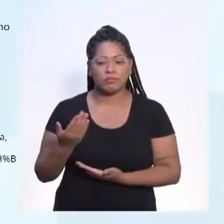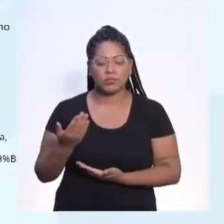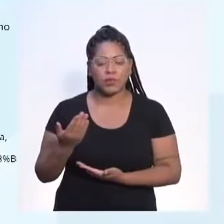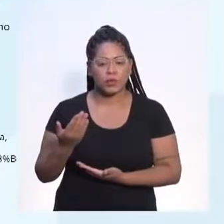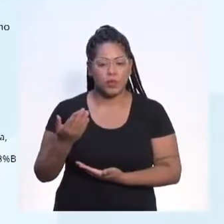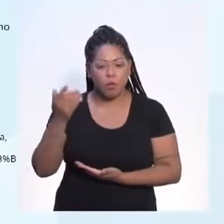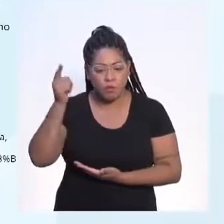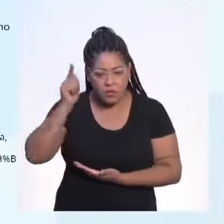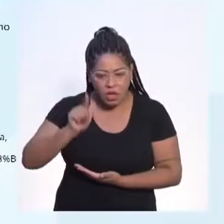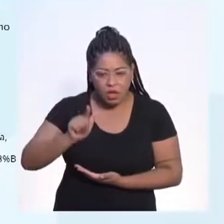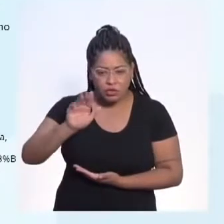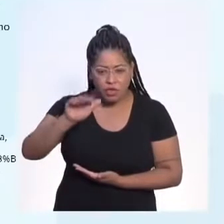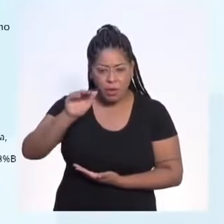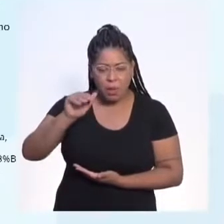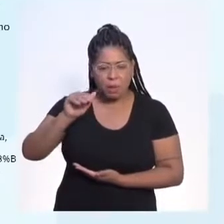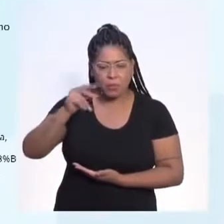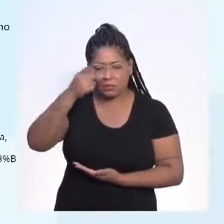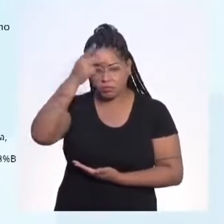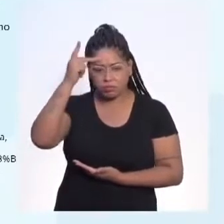alguém?